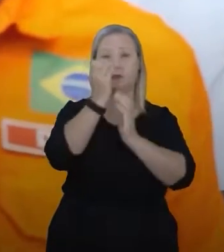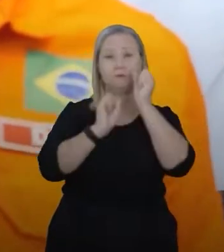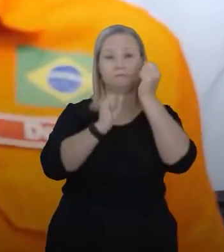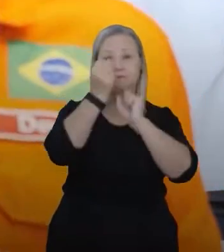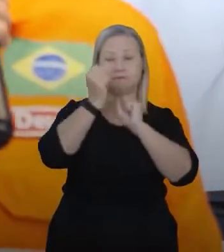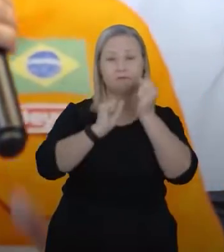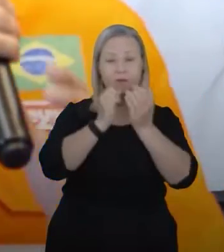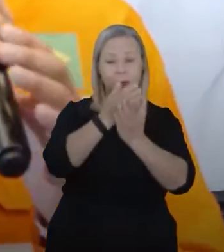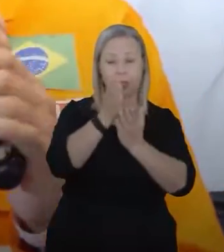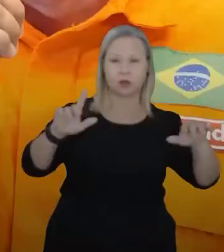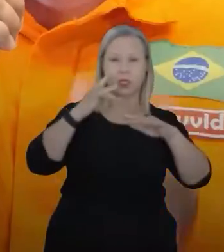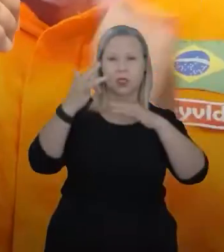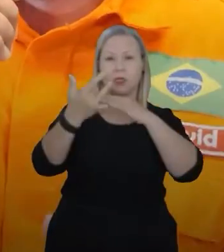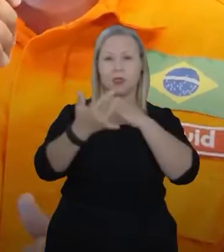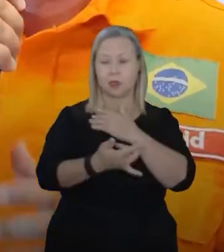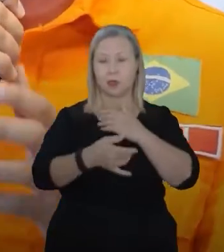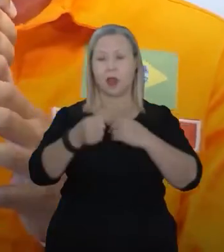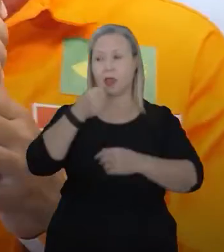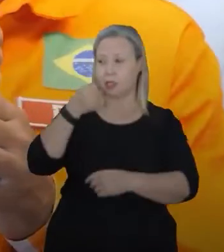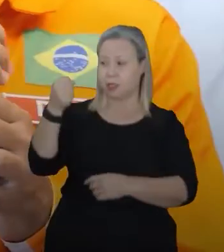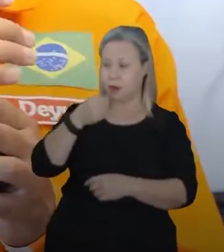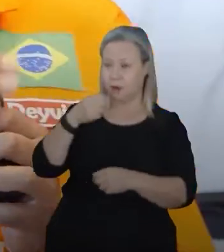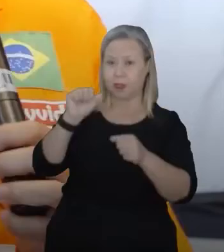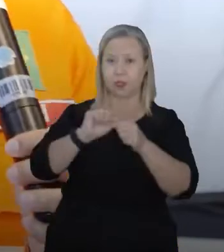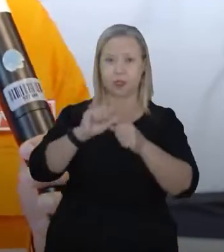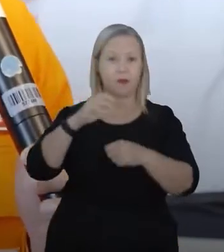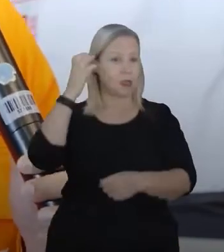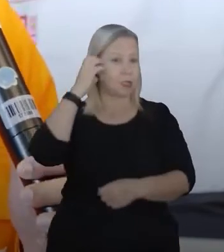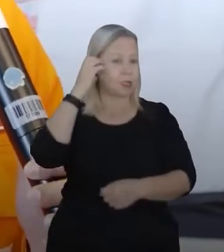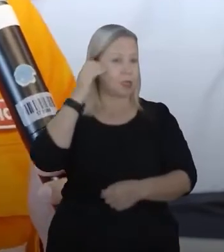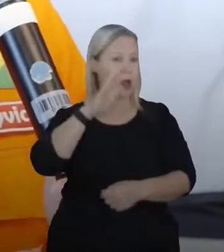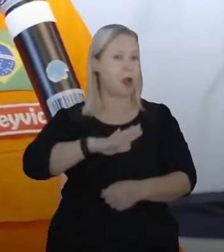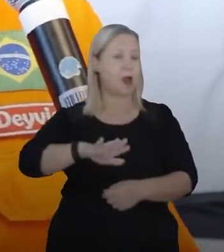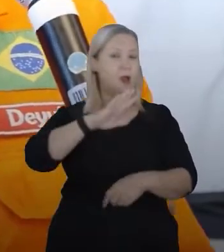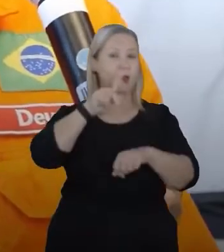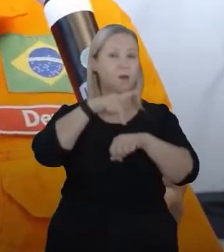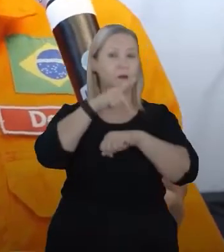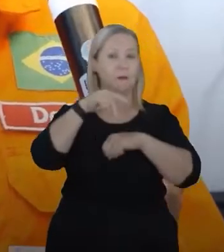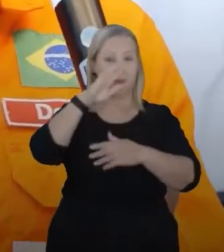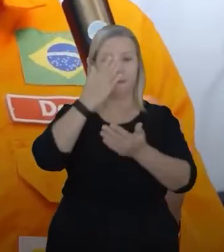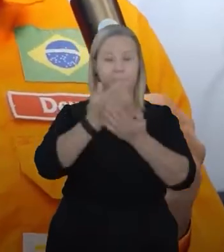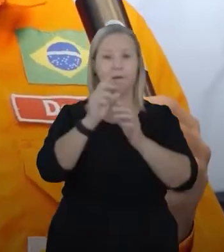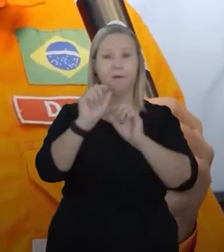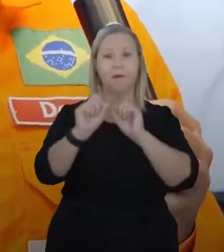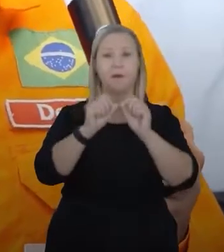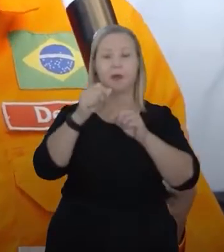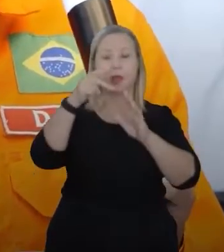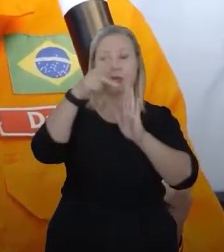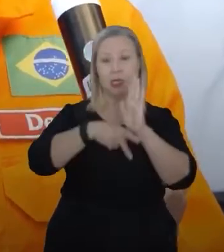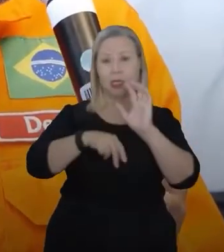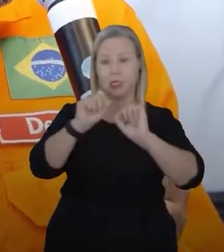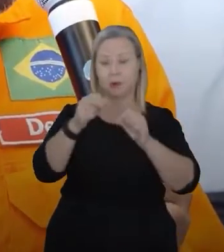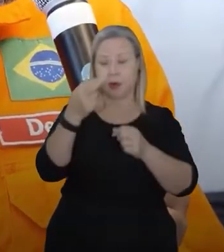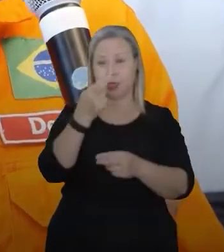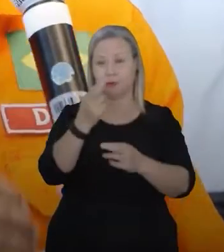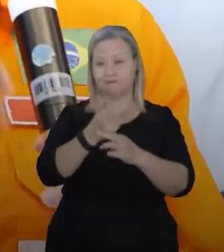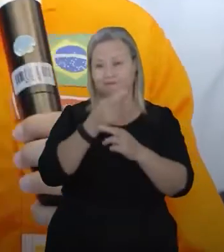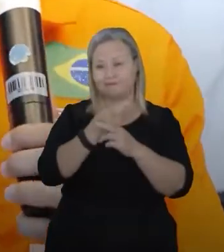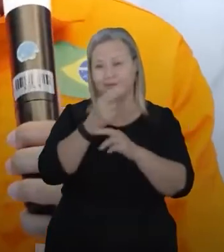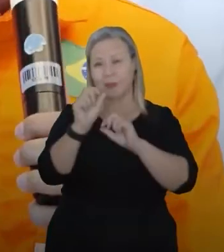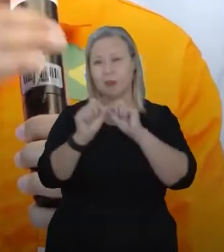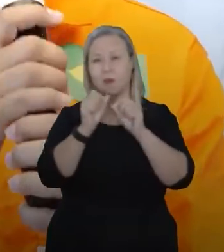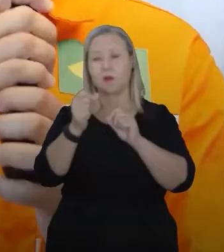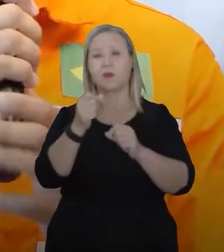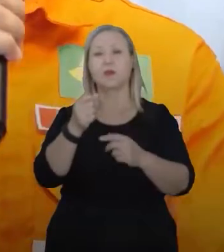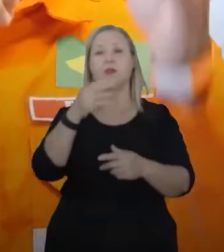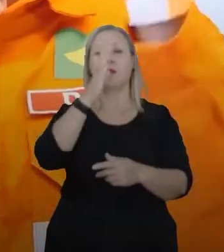a preço justo da população brasileira e acreditamos que esse plano de reconstrução do Brasil a partir desse setor tão estratégico que é o de petrólio e gás ele